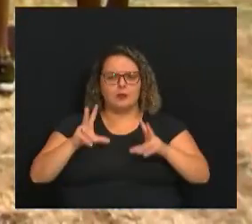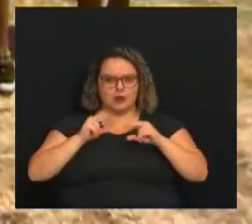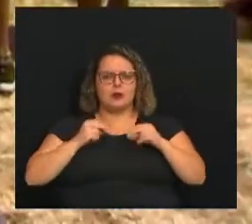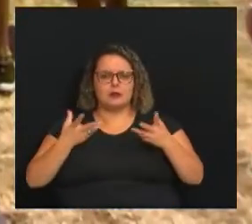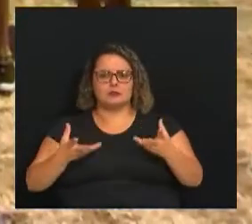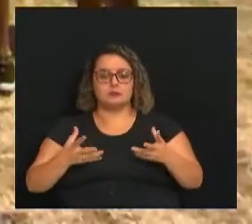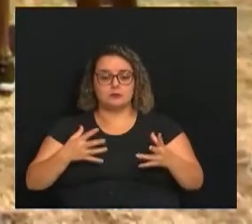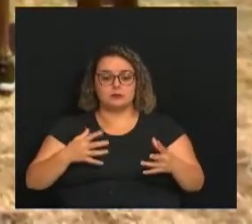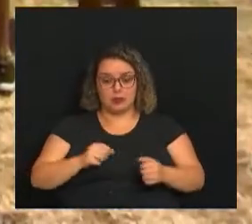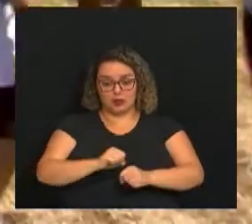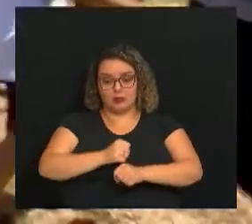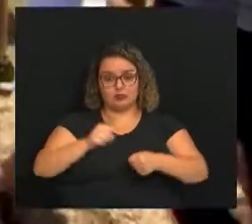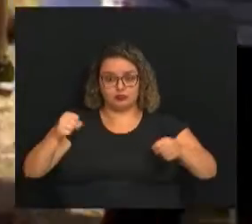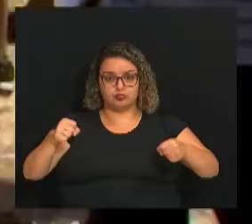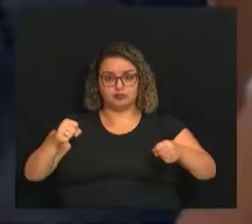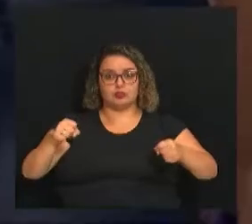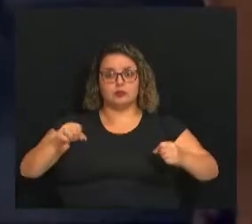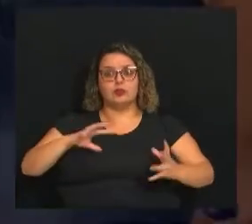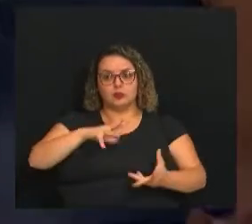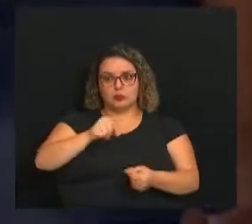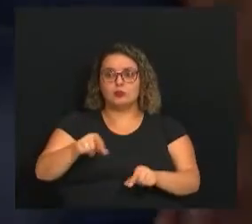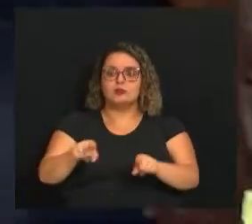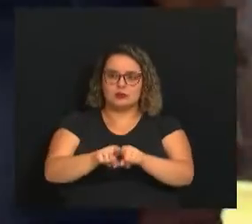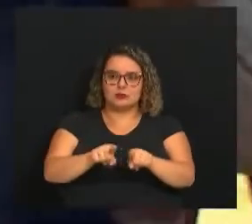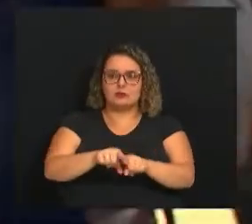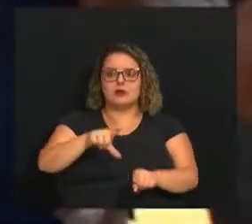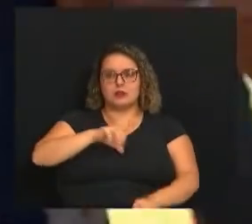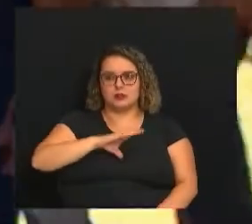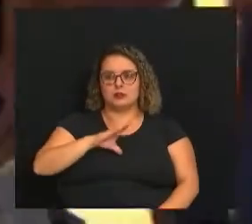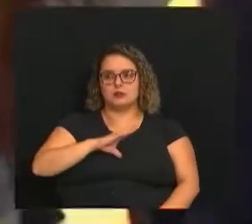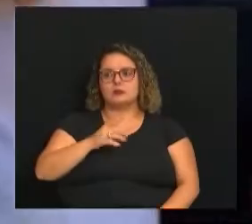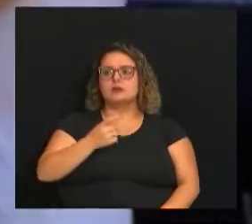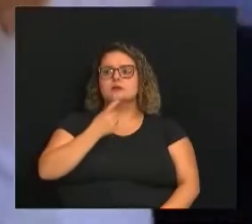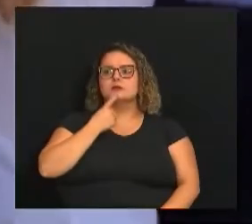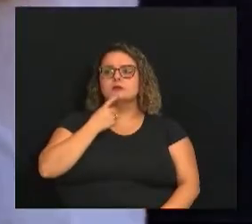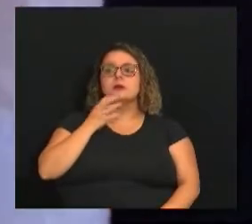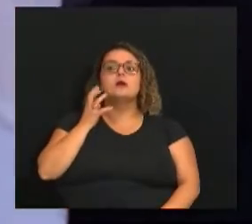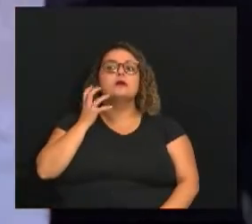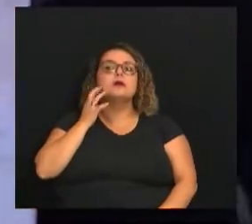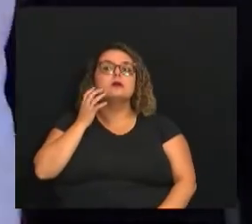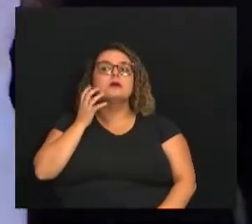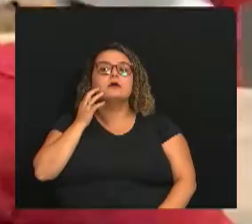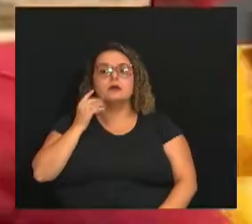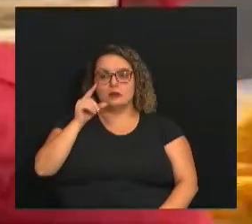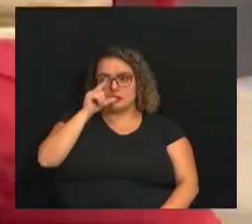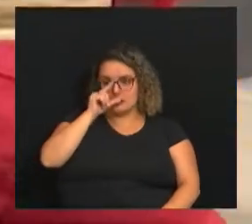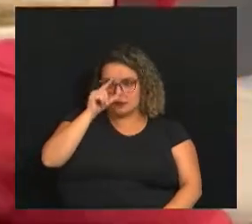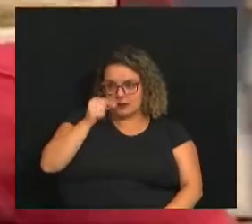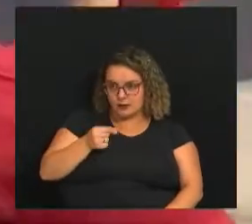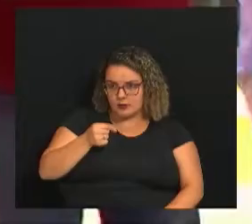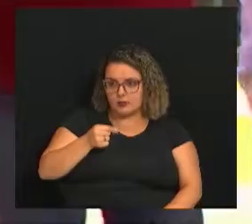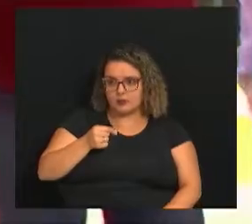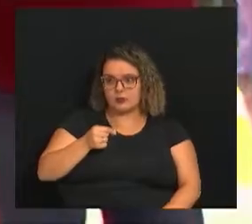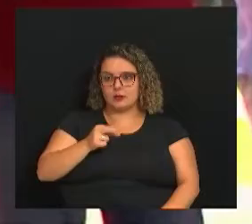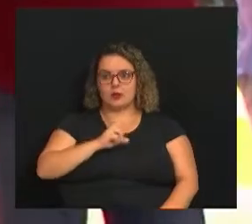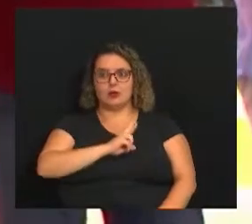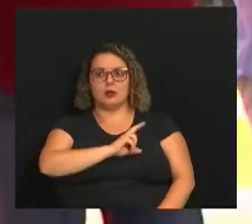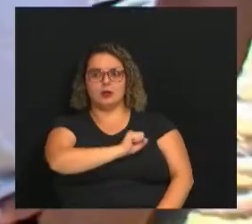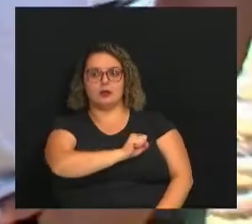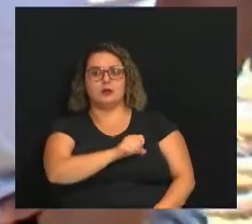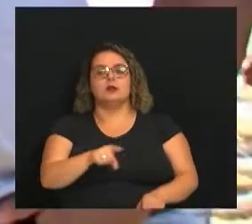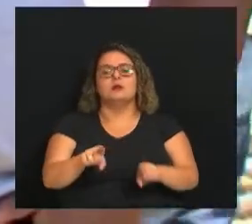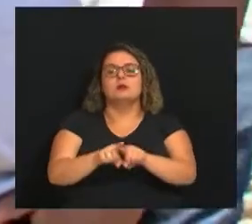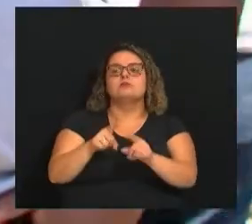no mundo, mas também em Campinas também. Os parlamentares Igor Diego, Arnaldo Salvetti e Luiz Rossini também